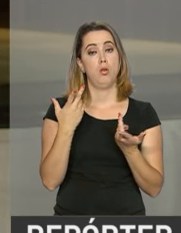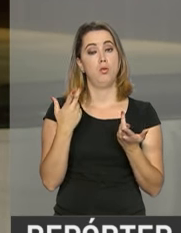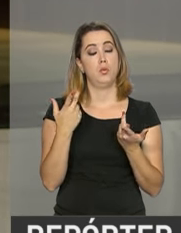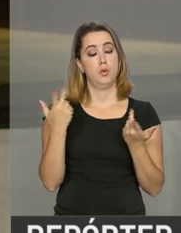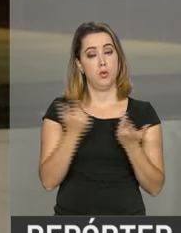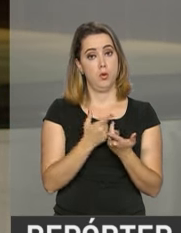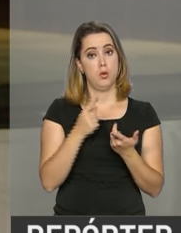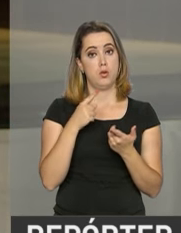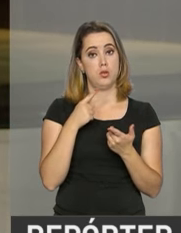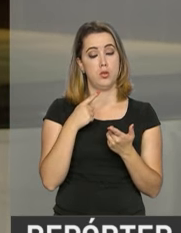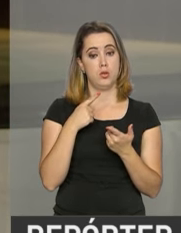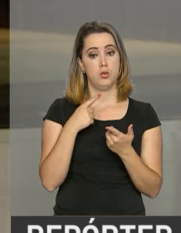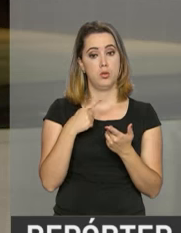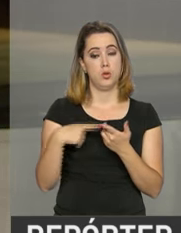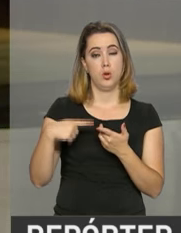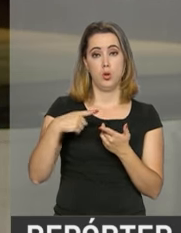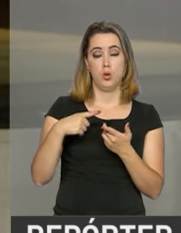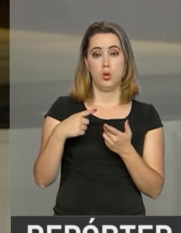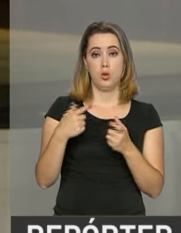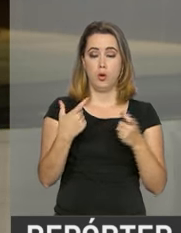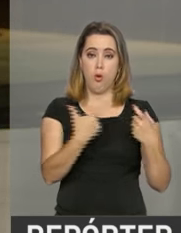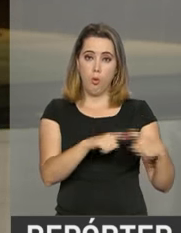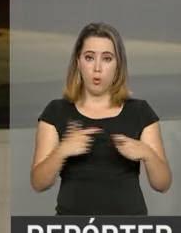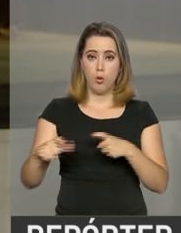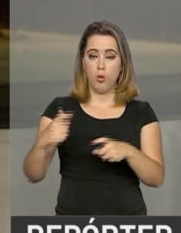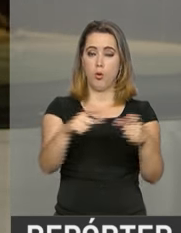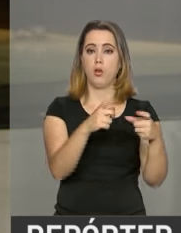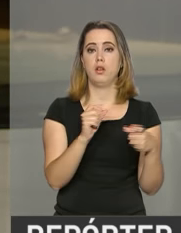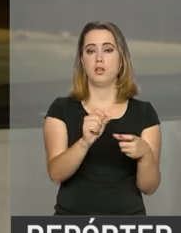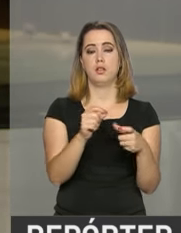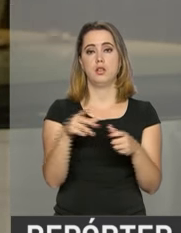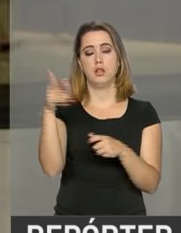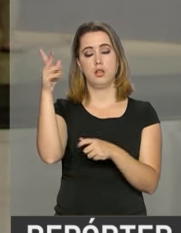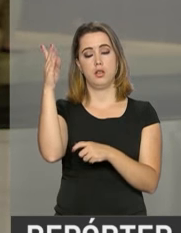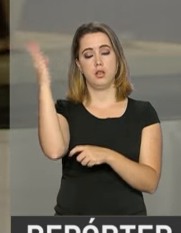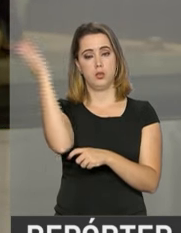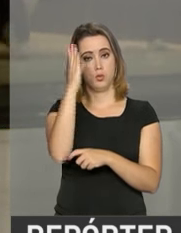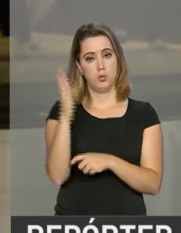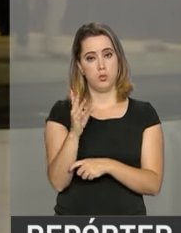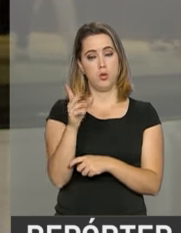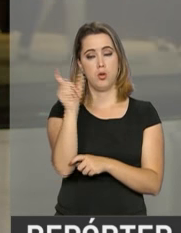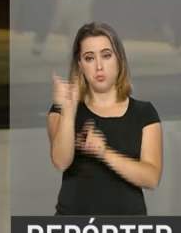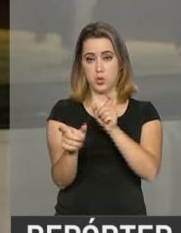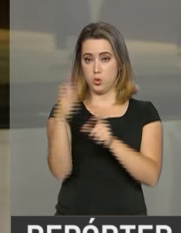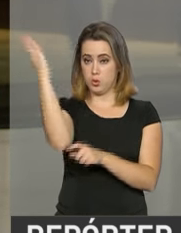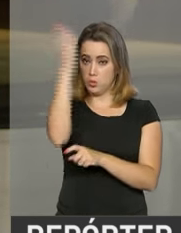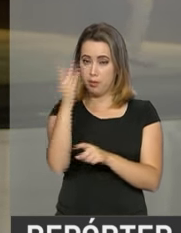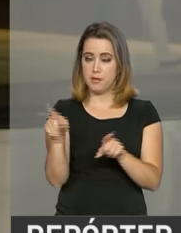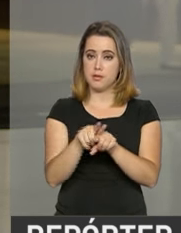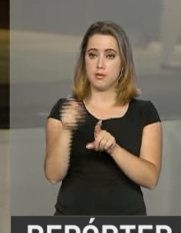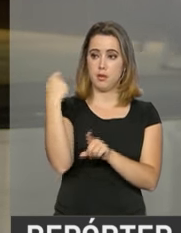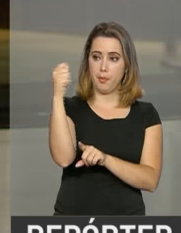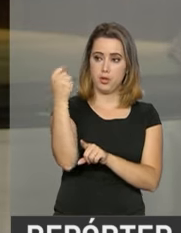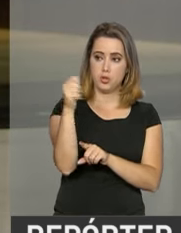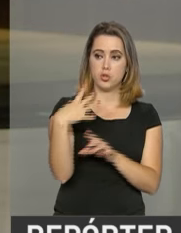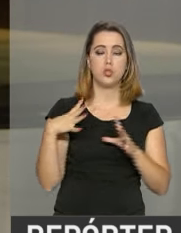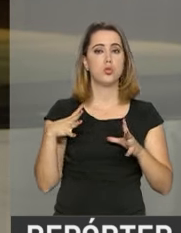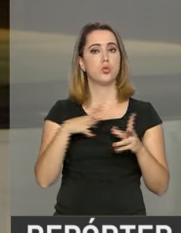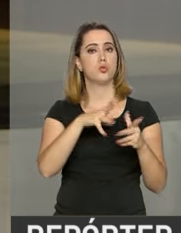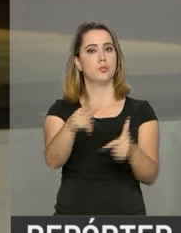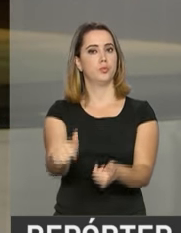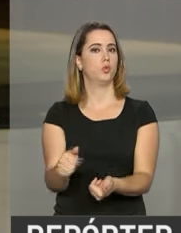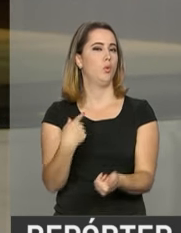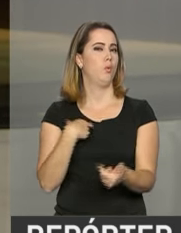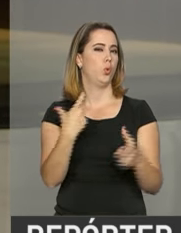de brasileiros e argentinos no mundo também conhecida como diáspora um outro ato está ligado à Defesa Civil a